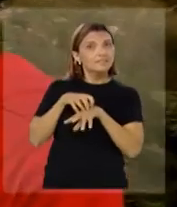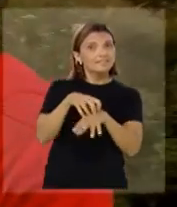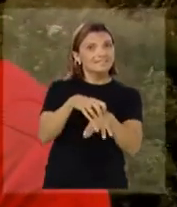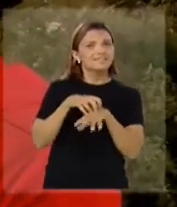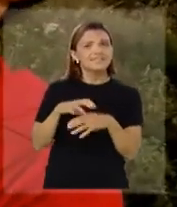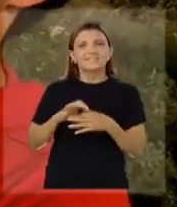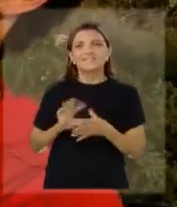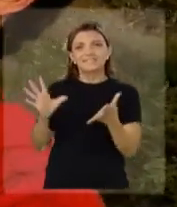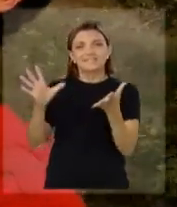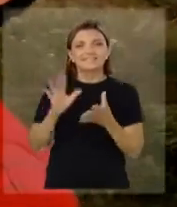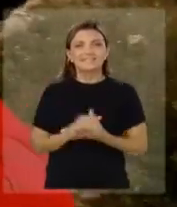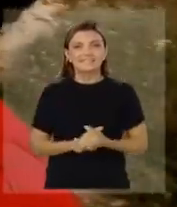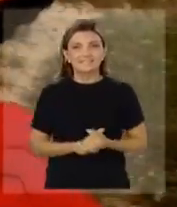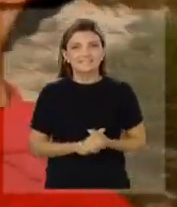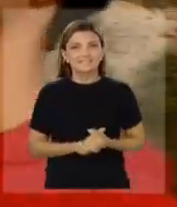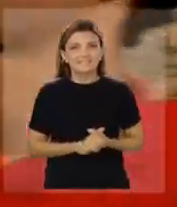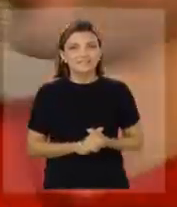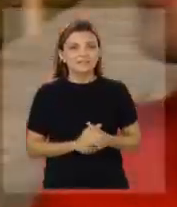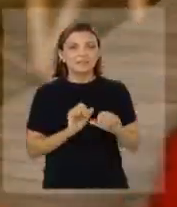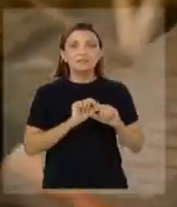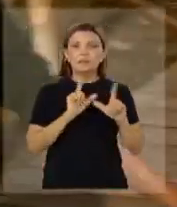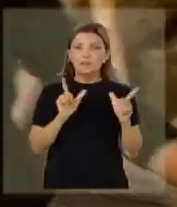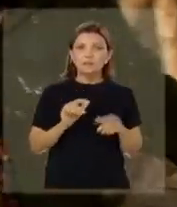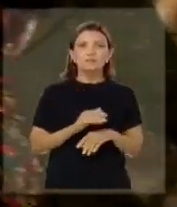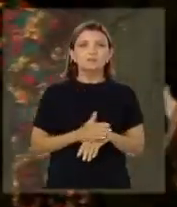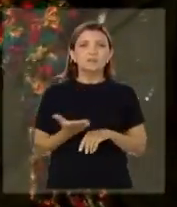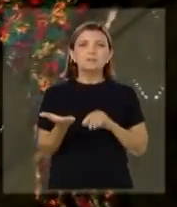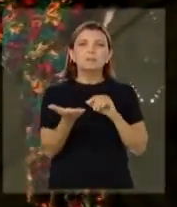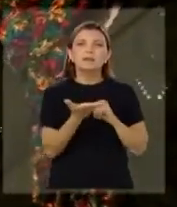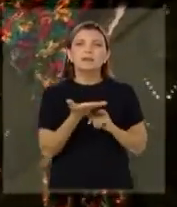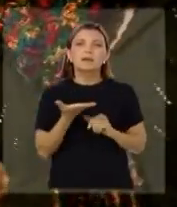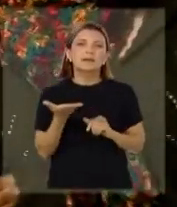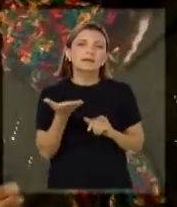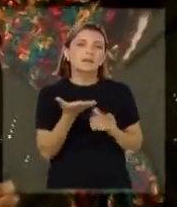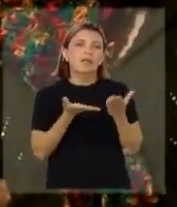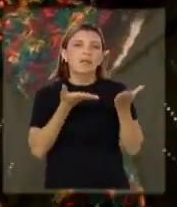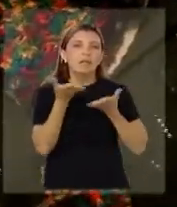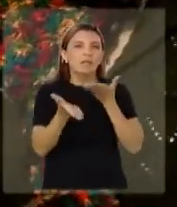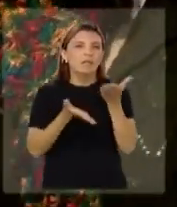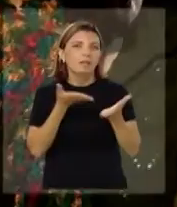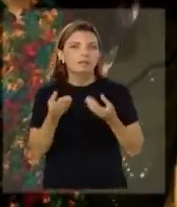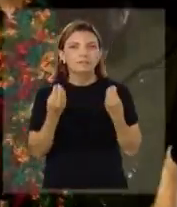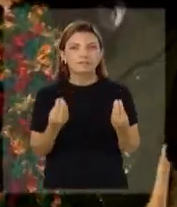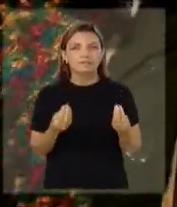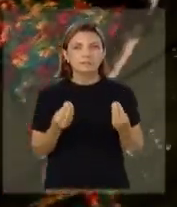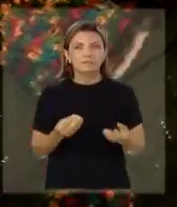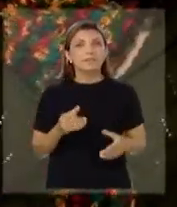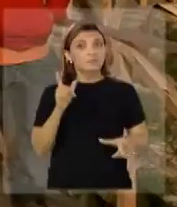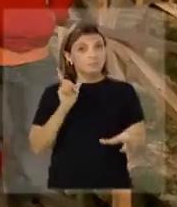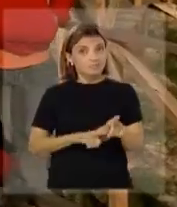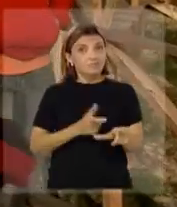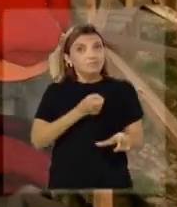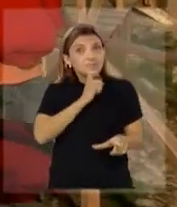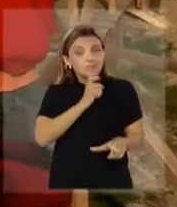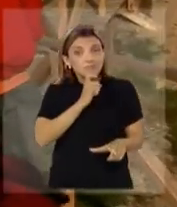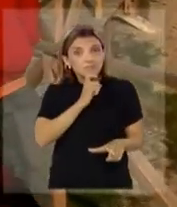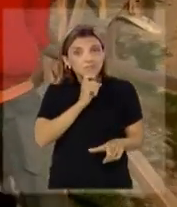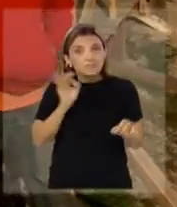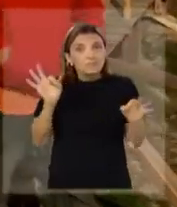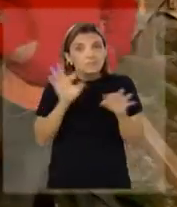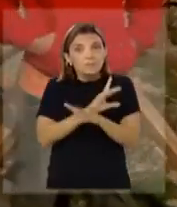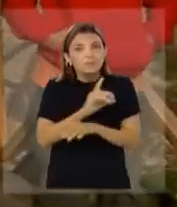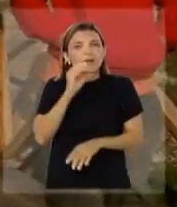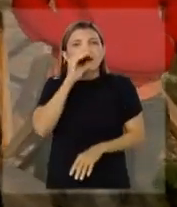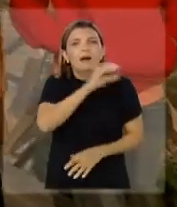é nossa guia, nós estamos nas suas mãos. É. Pra ser mais claro, eles estão na palma da mão dela. Totalmente. Depois de congelar